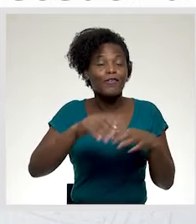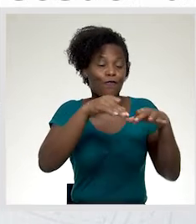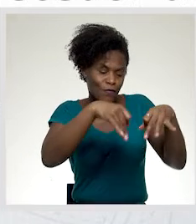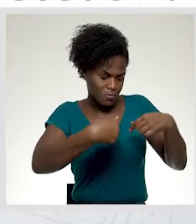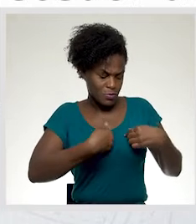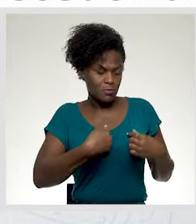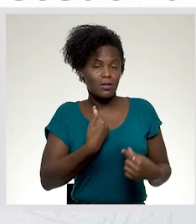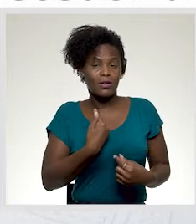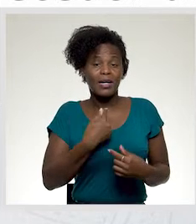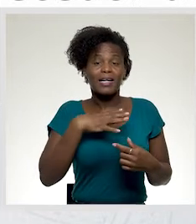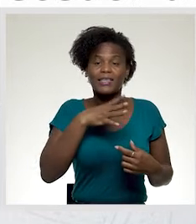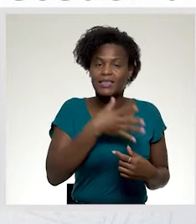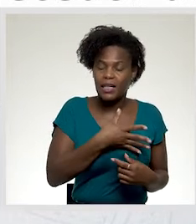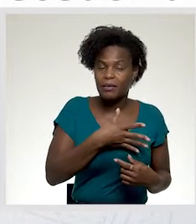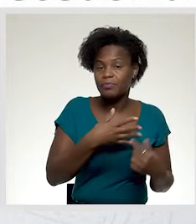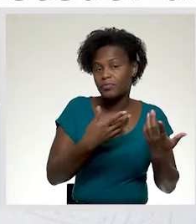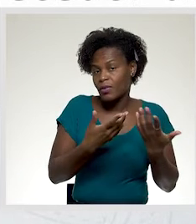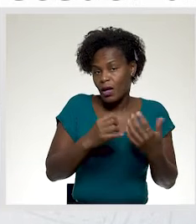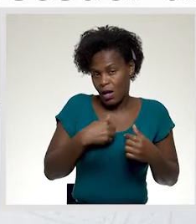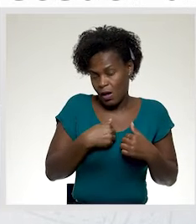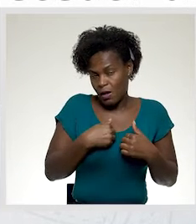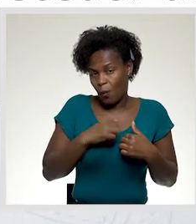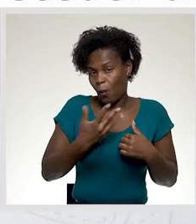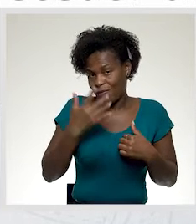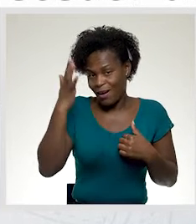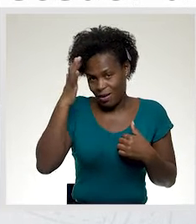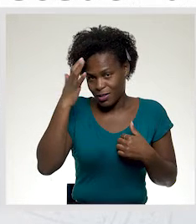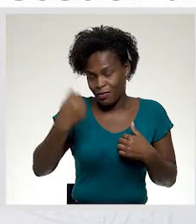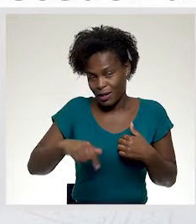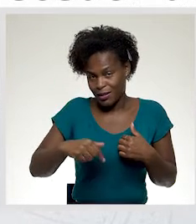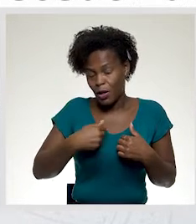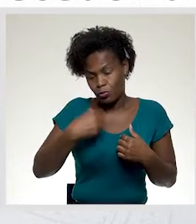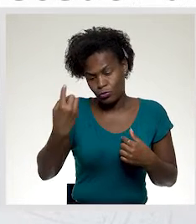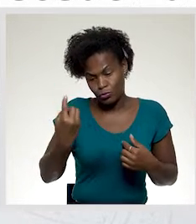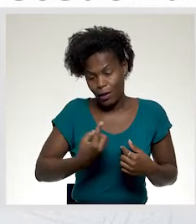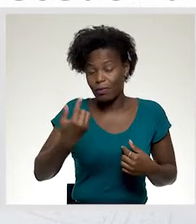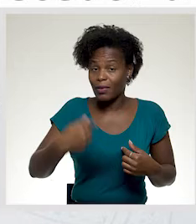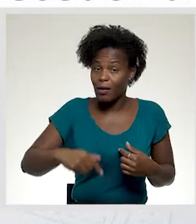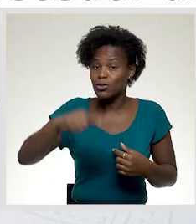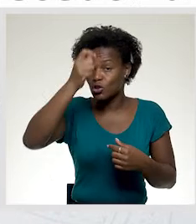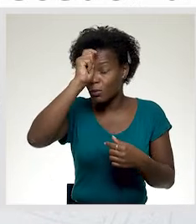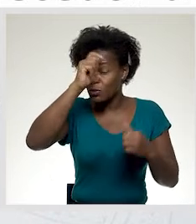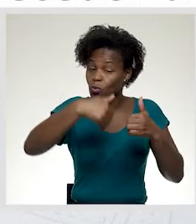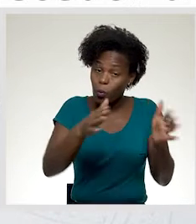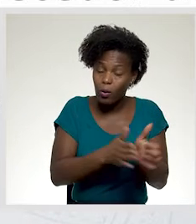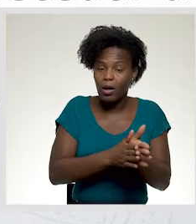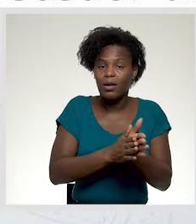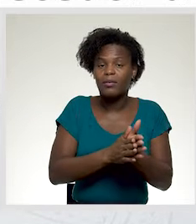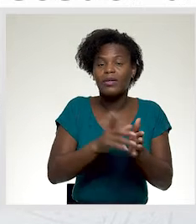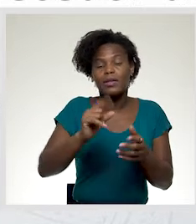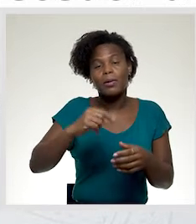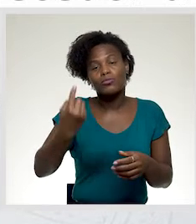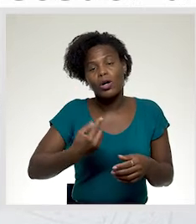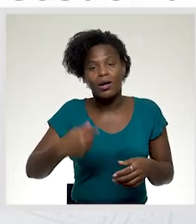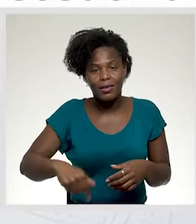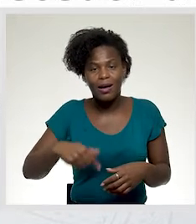em si mesmo, ou seja, a pessoa, enquanto ser racional, é merecedora de respeito absoluto e, como